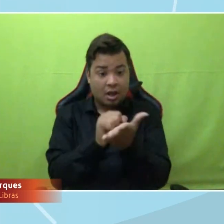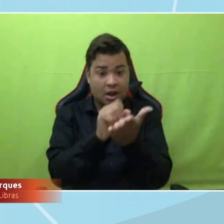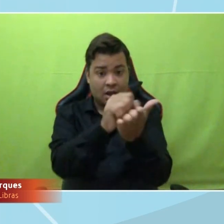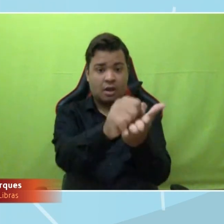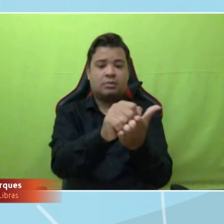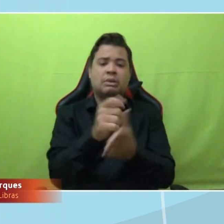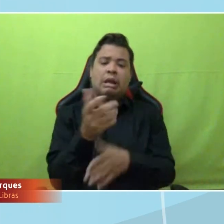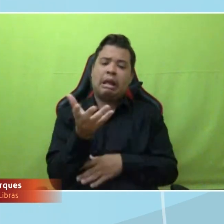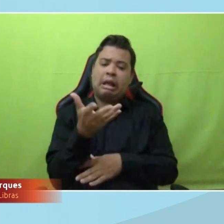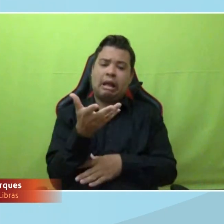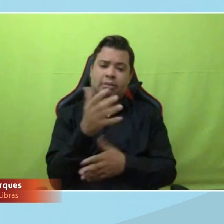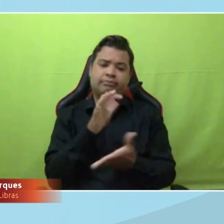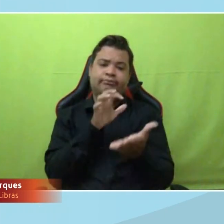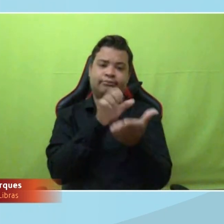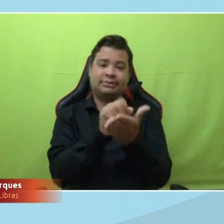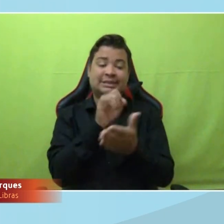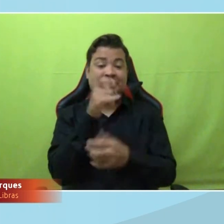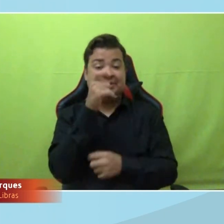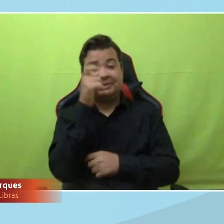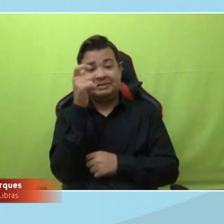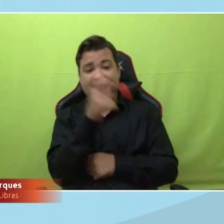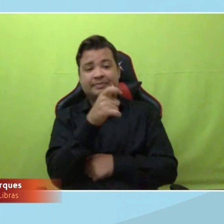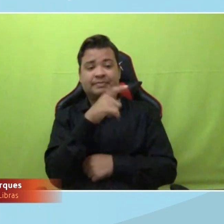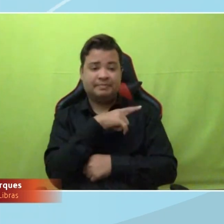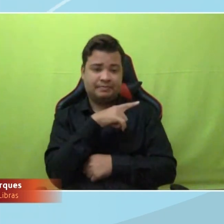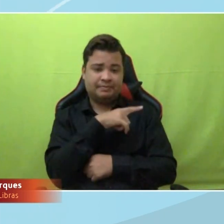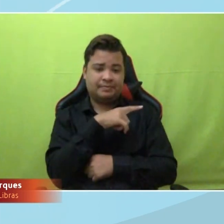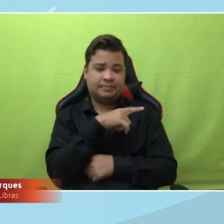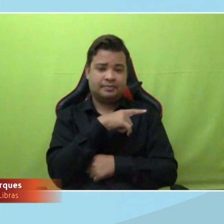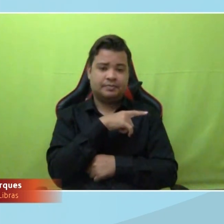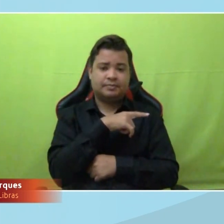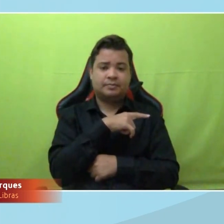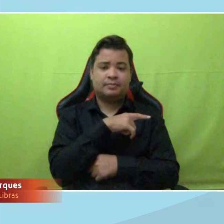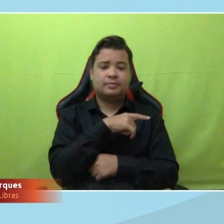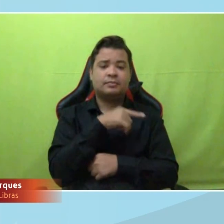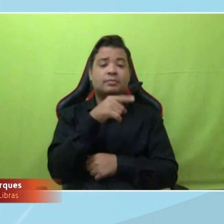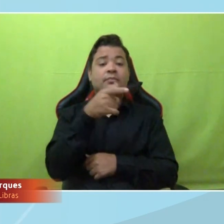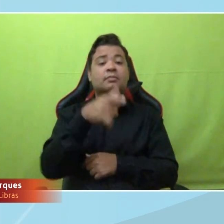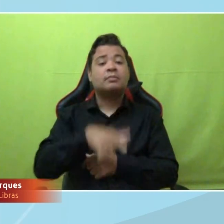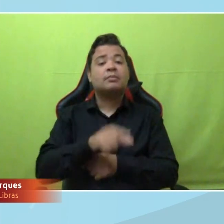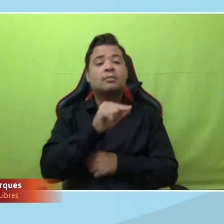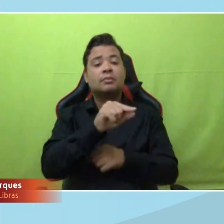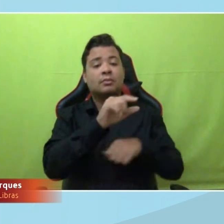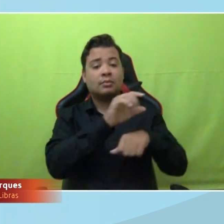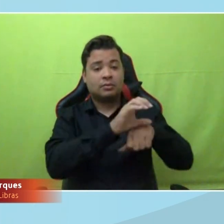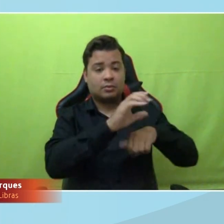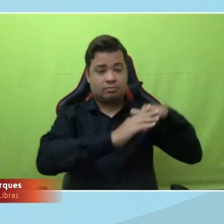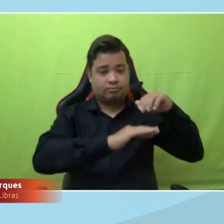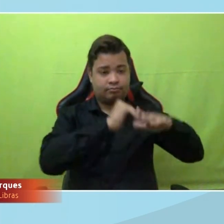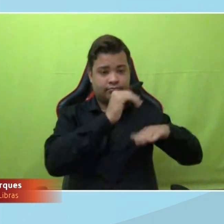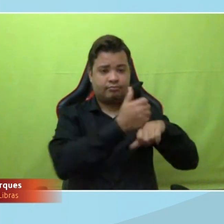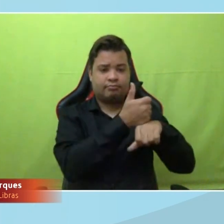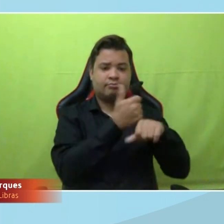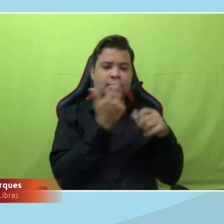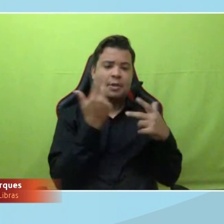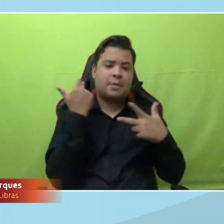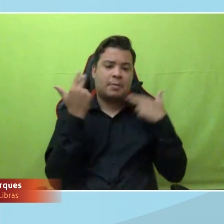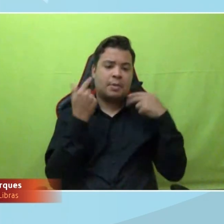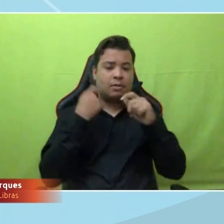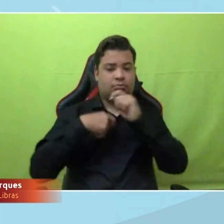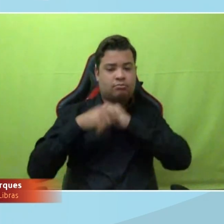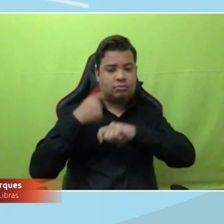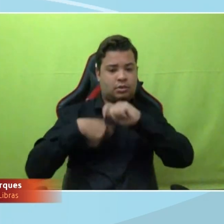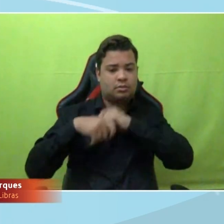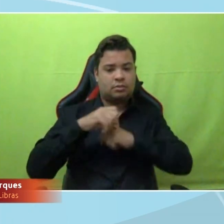vaga, caso tenha interesse em um desses 2 cursos. Vou até repetir quais são eles: aperfeiçoamento de corte de cabelo e escova, ou